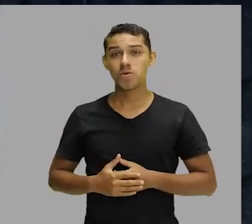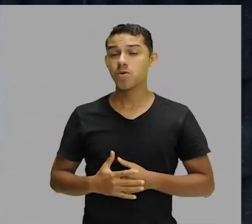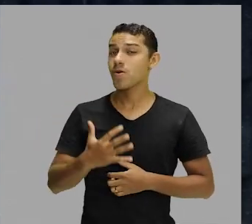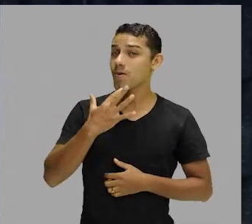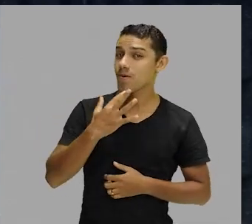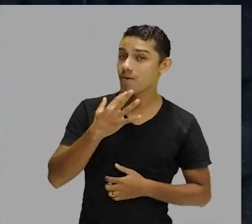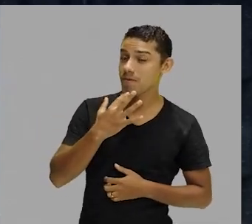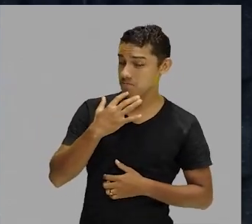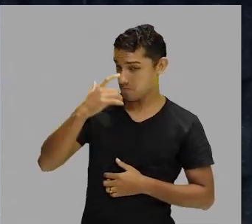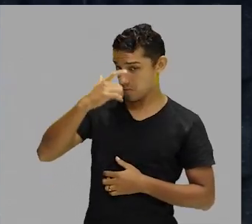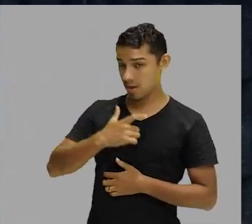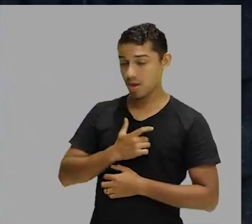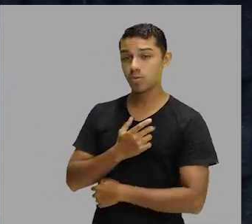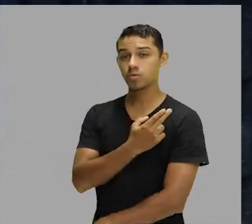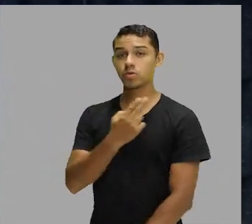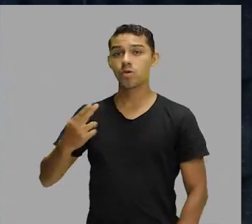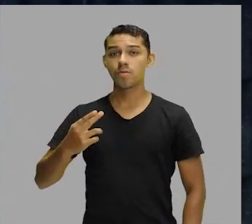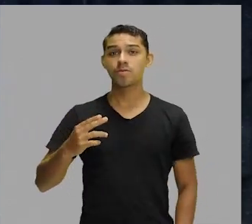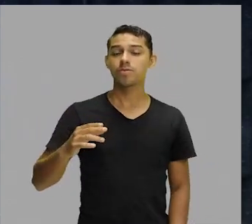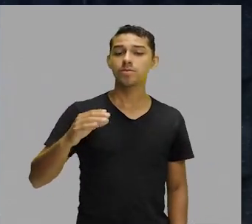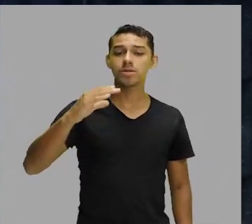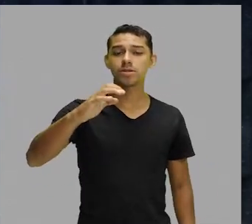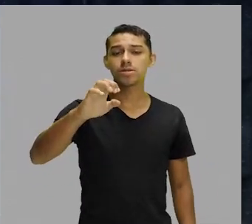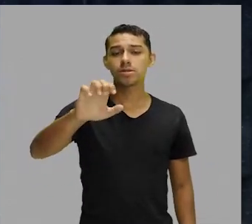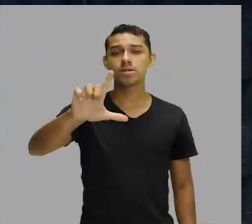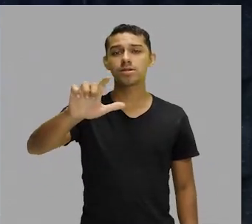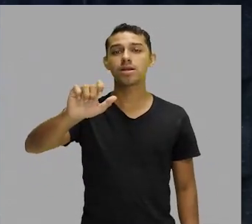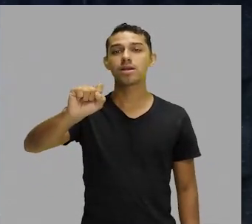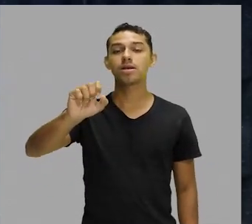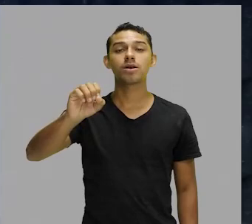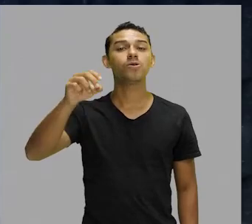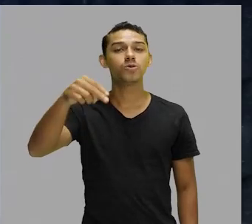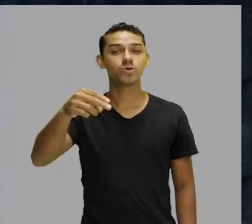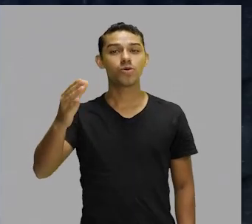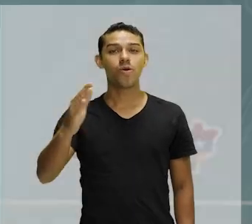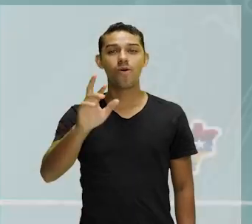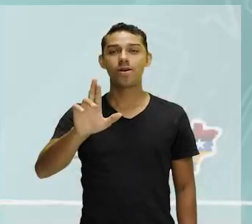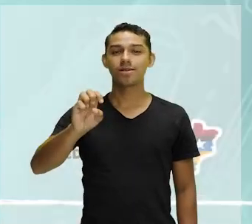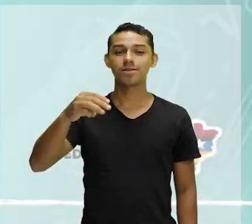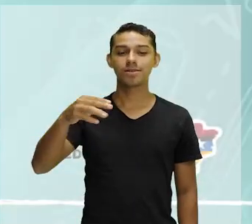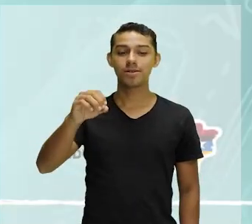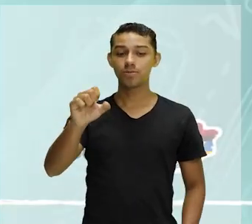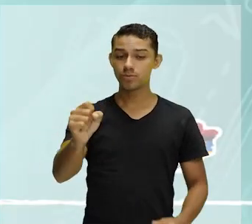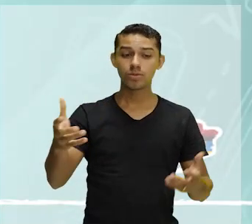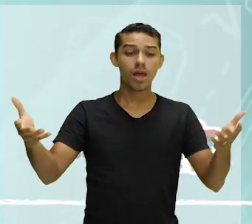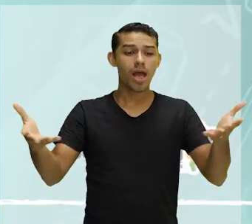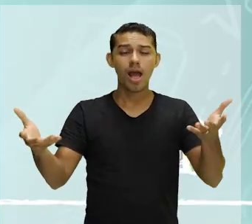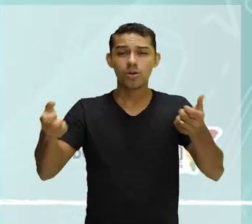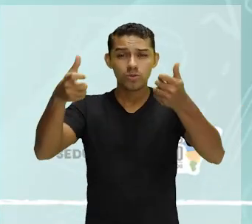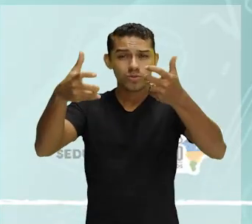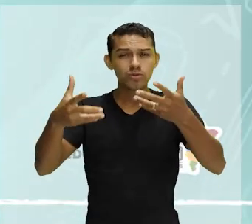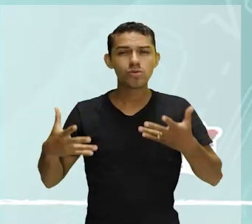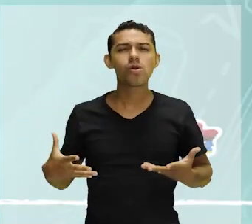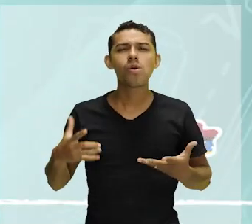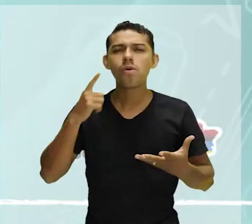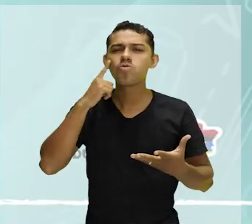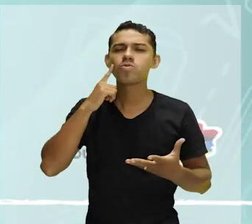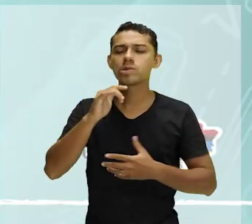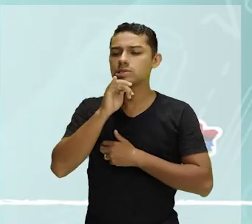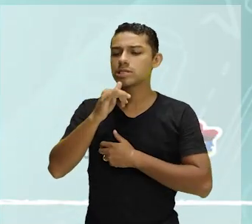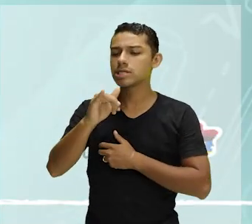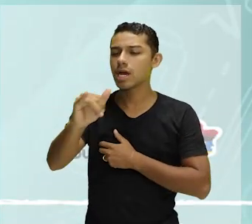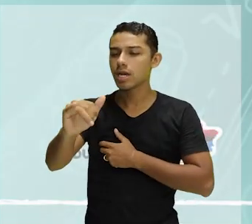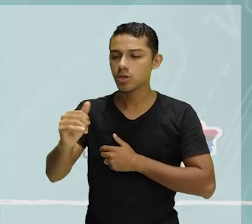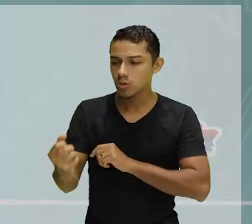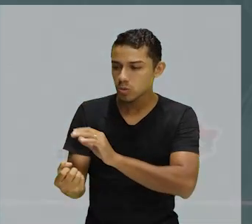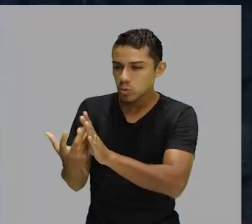Ramos e hoje nós vamos dar continuidade ao assunto de fluxo de energia, já na parte 4, onde nós vamos ter um pouco